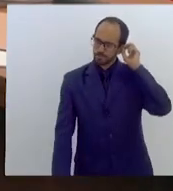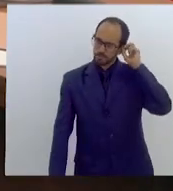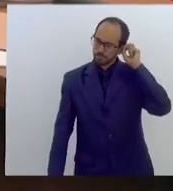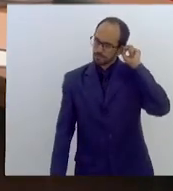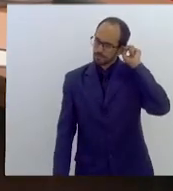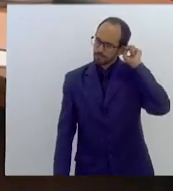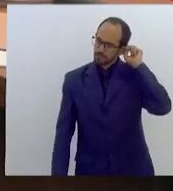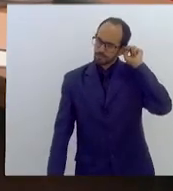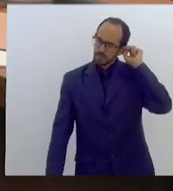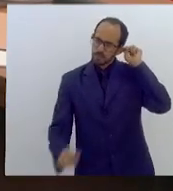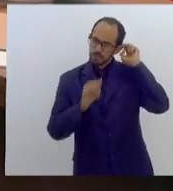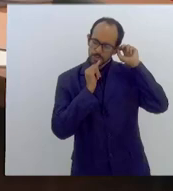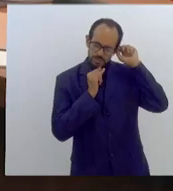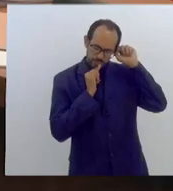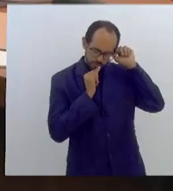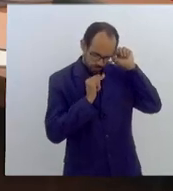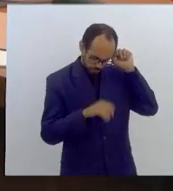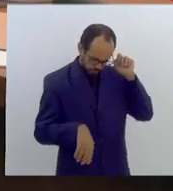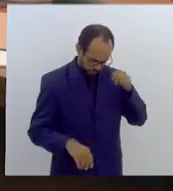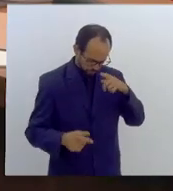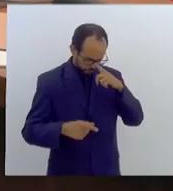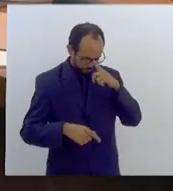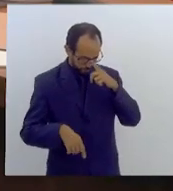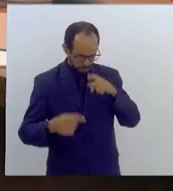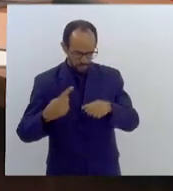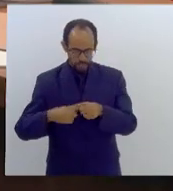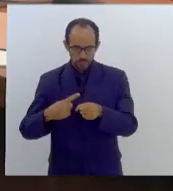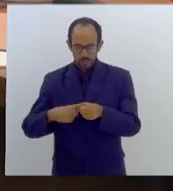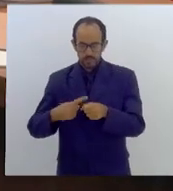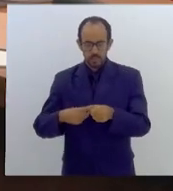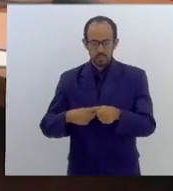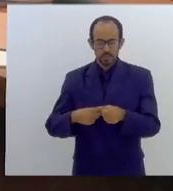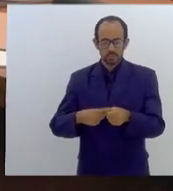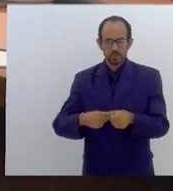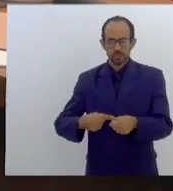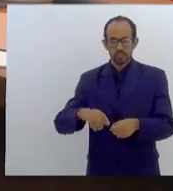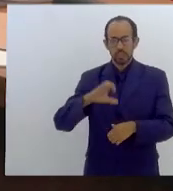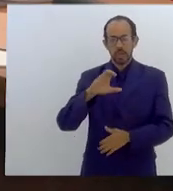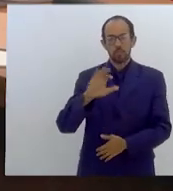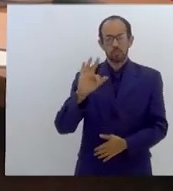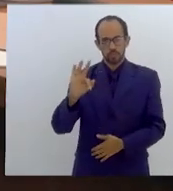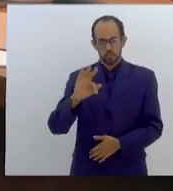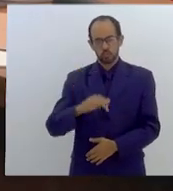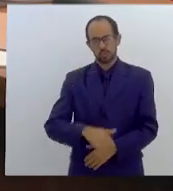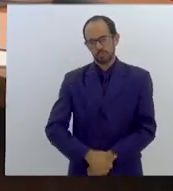vou dar o exemplo da cidade de Cabo Frio.